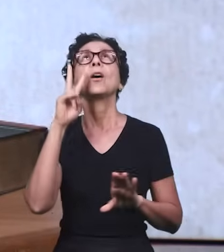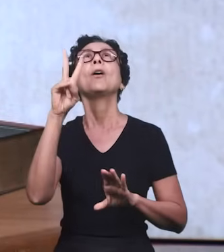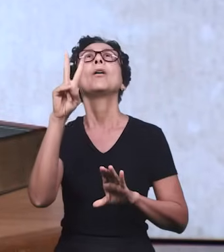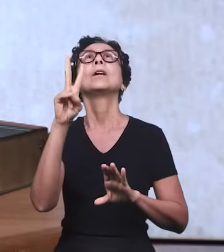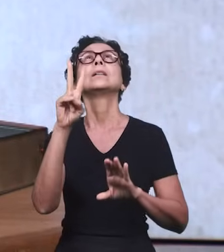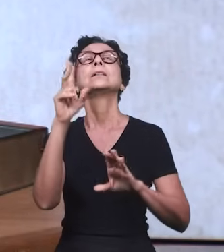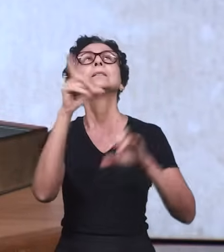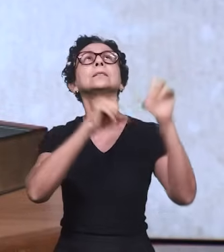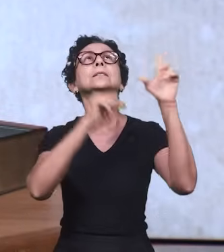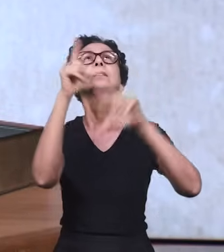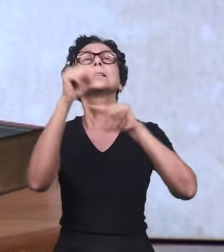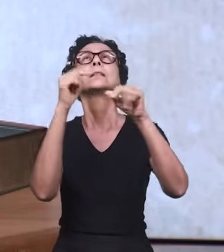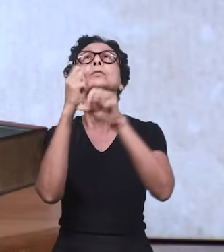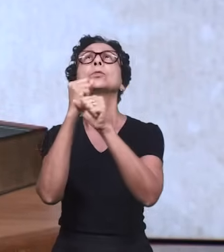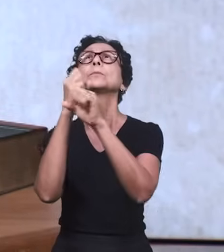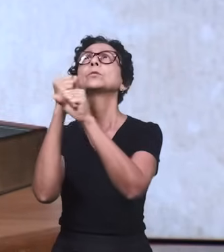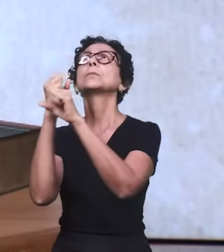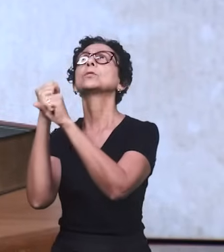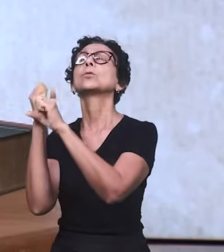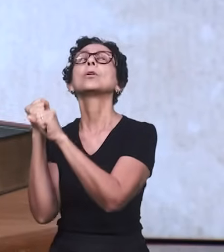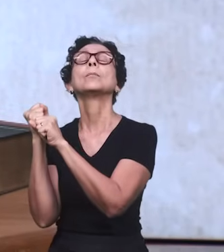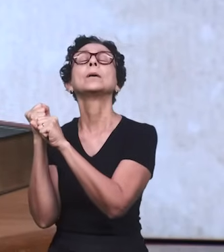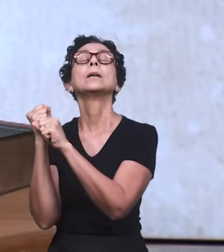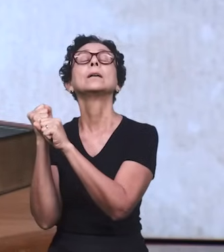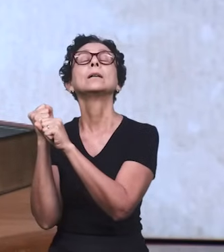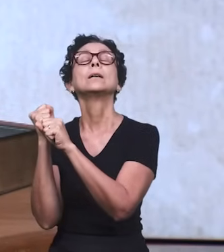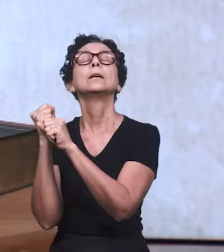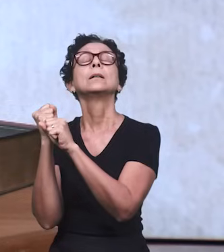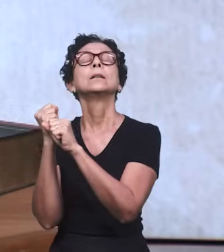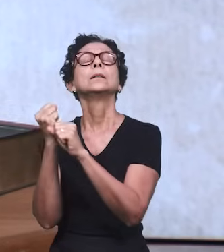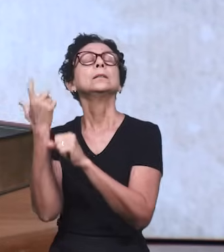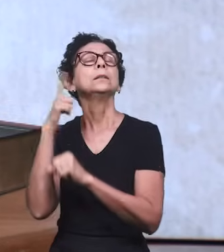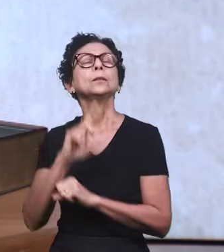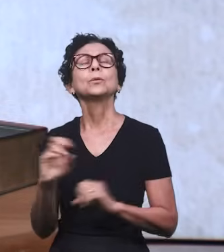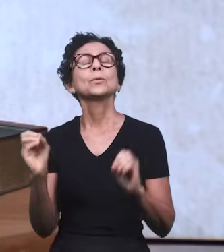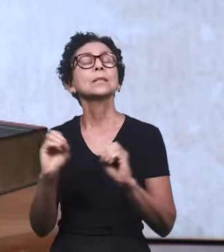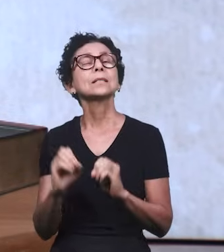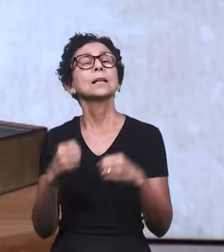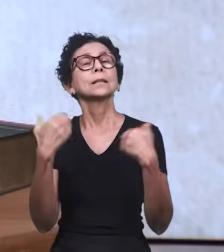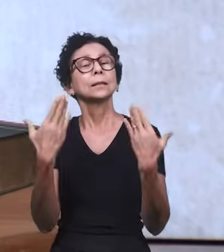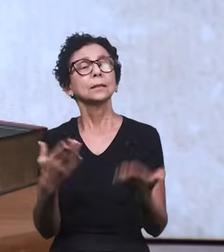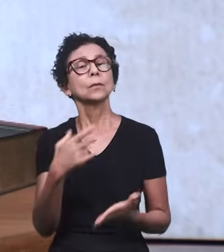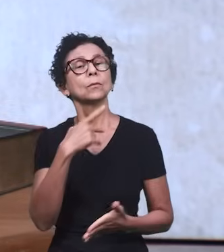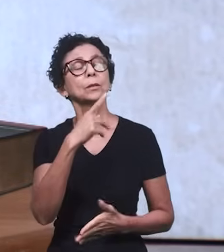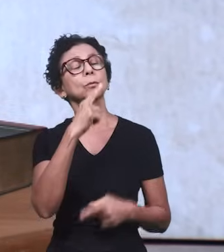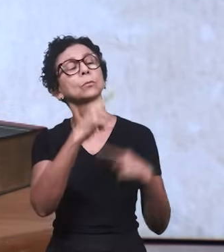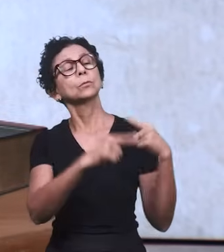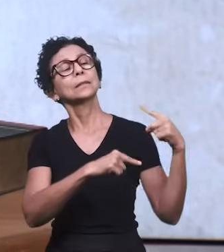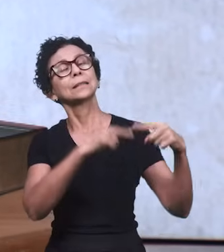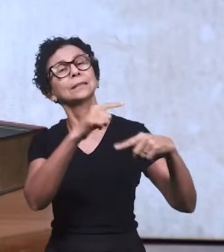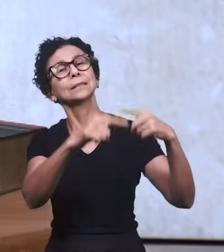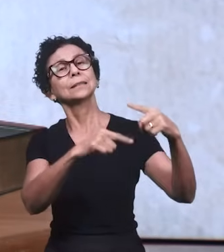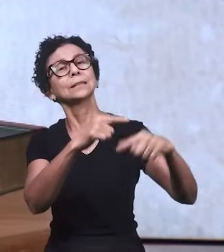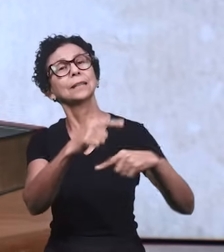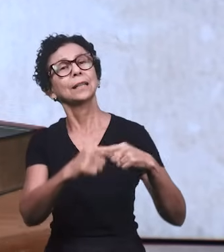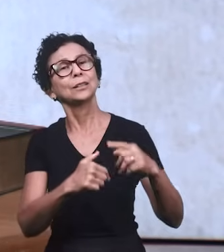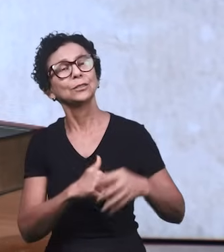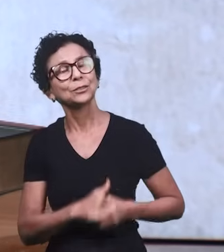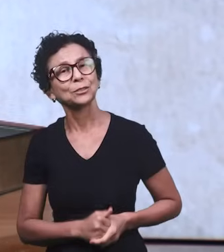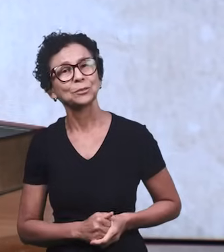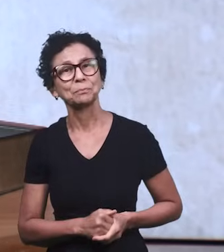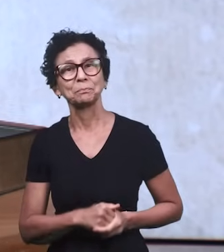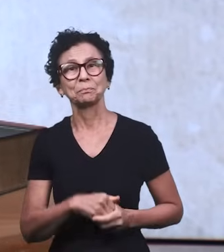as podes contar e disse-lhe assim será a tua semente e Creu ele no